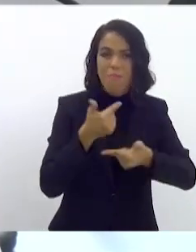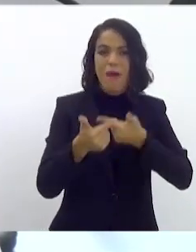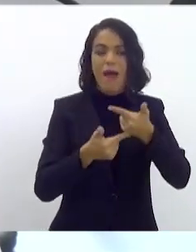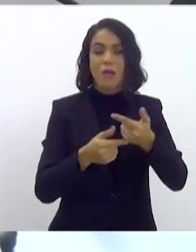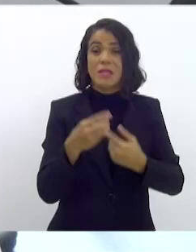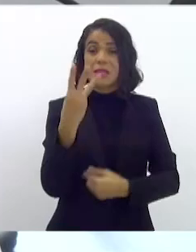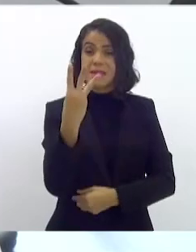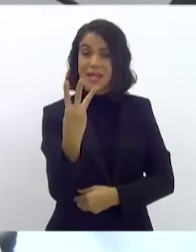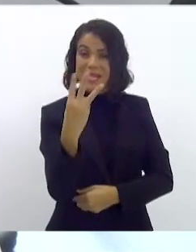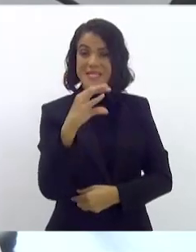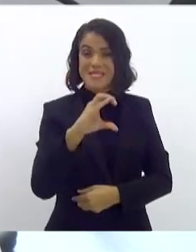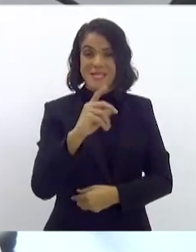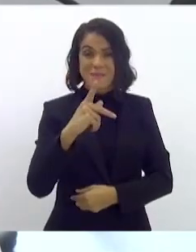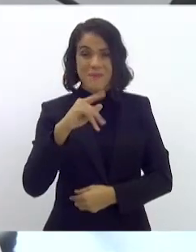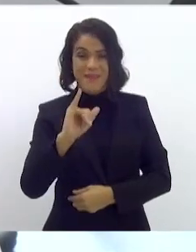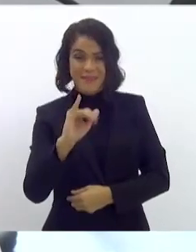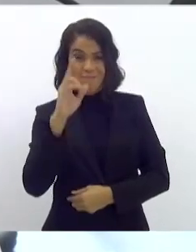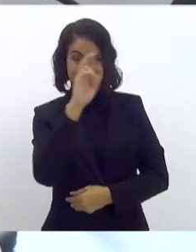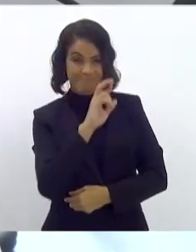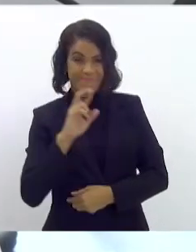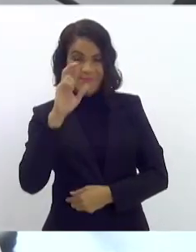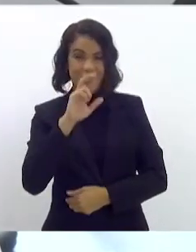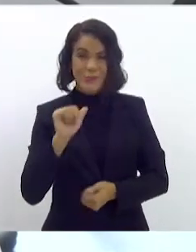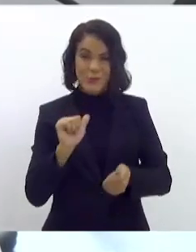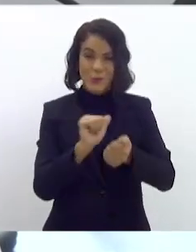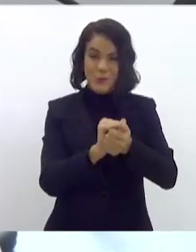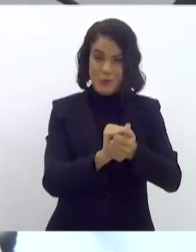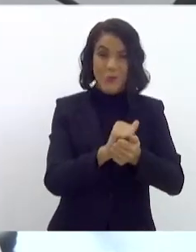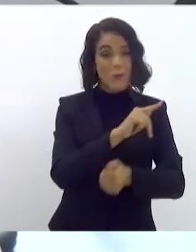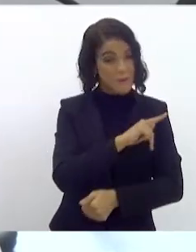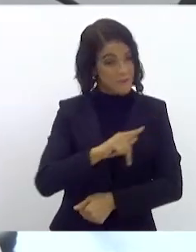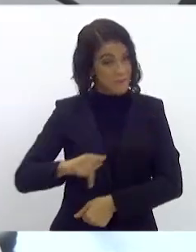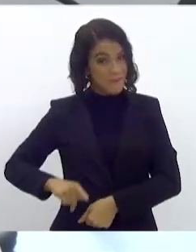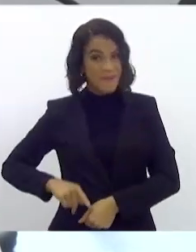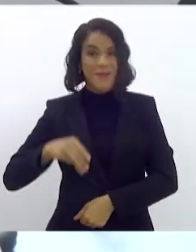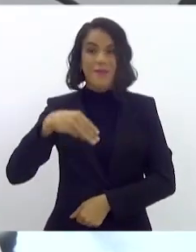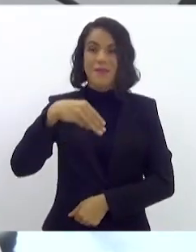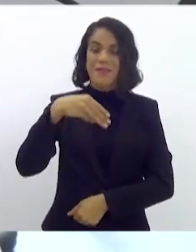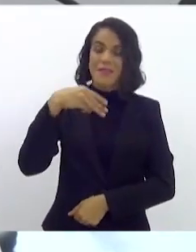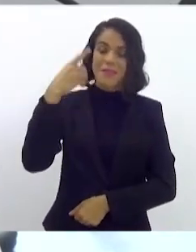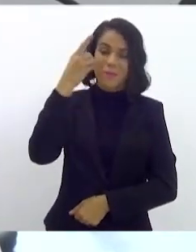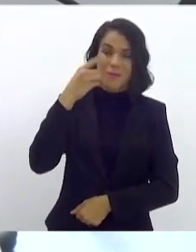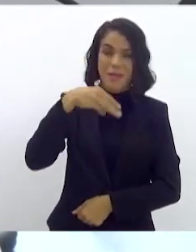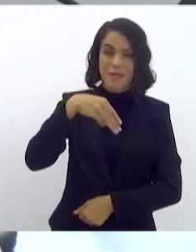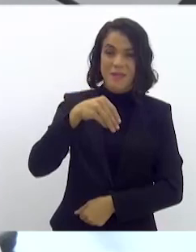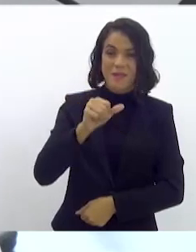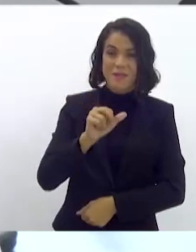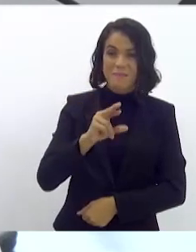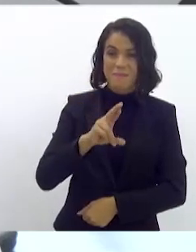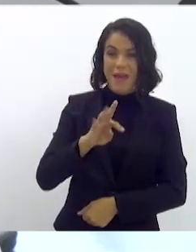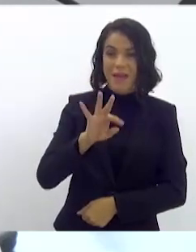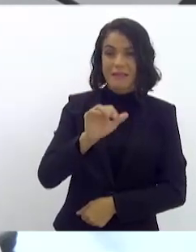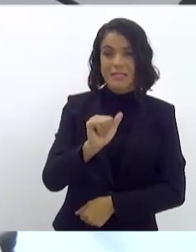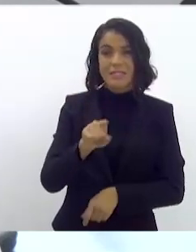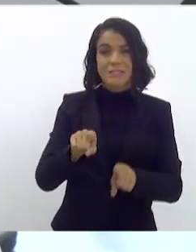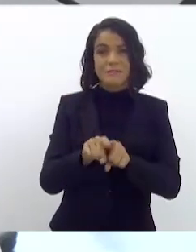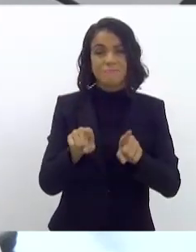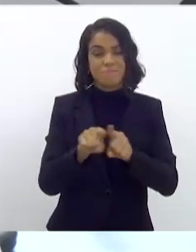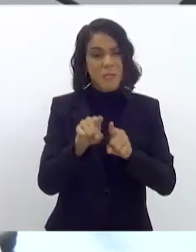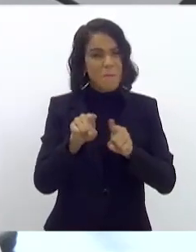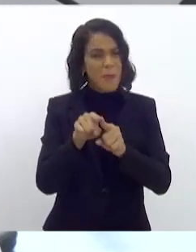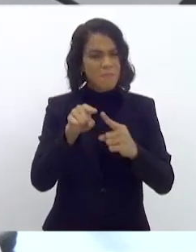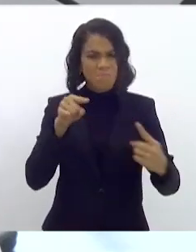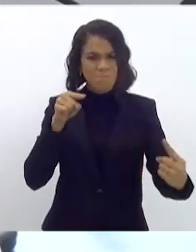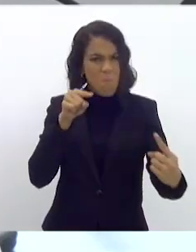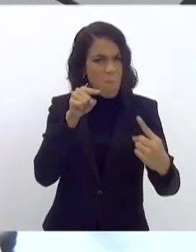3 CPIs junto com a presidência da deputada Marta Rocha, e de como é muito profícuo,